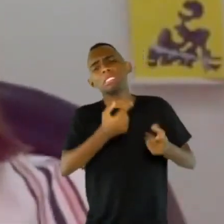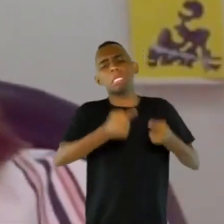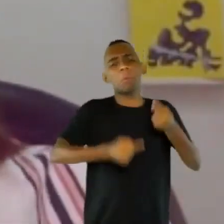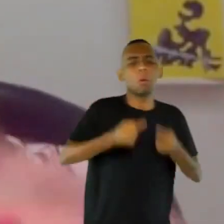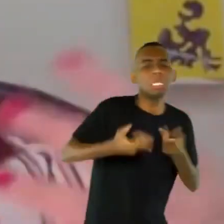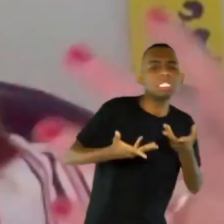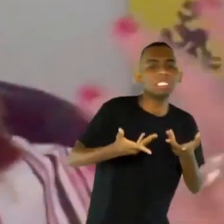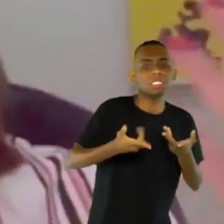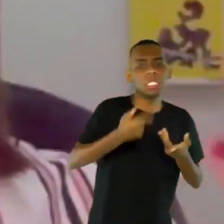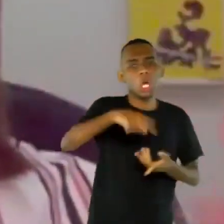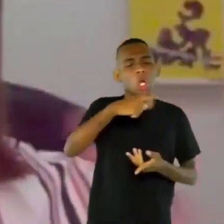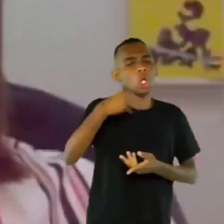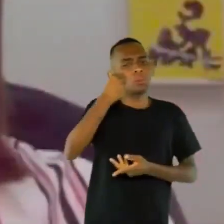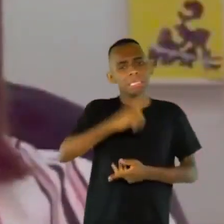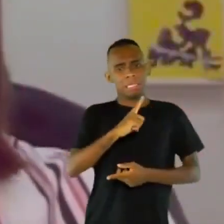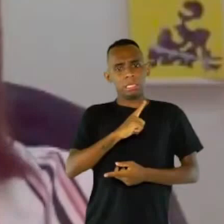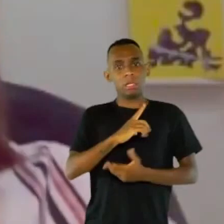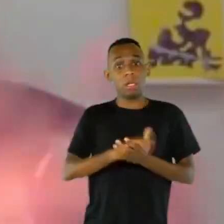vida